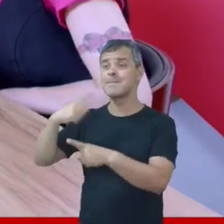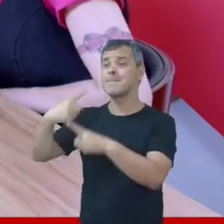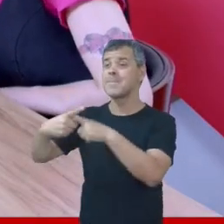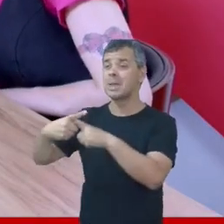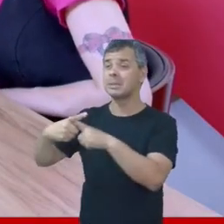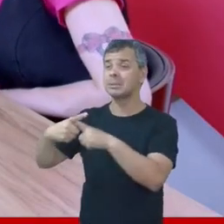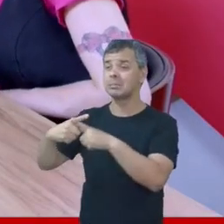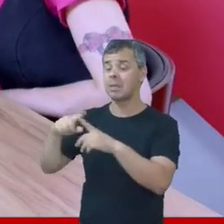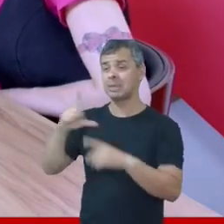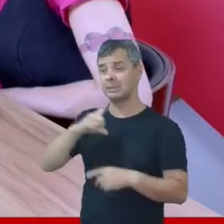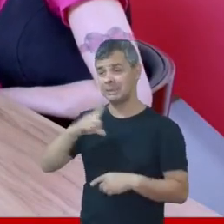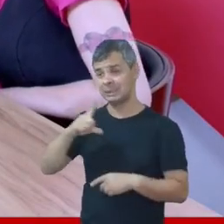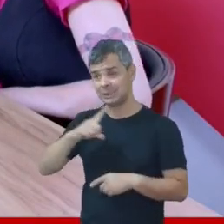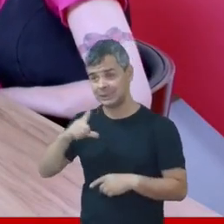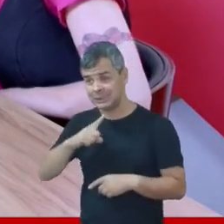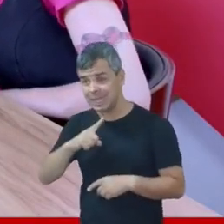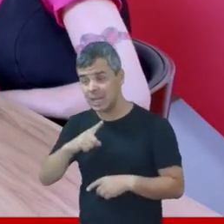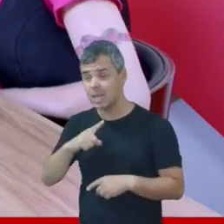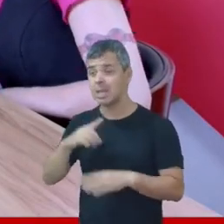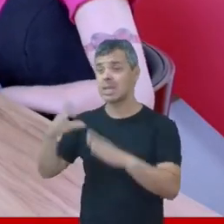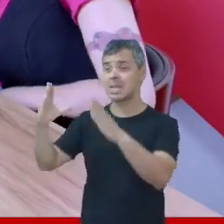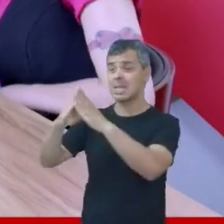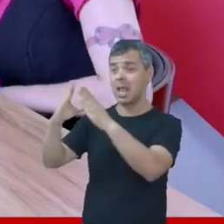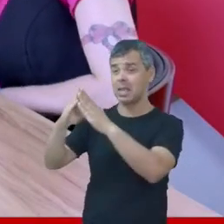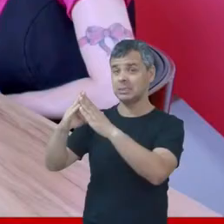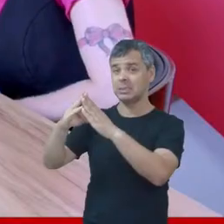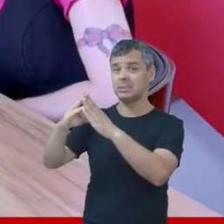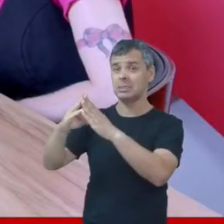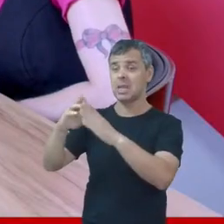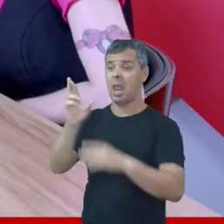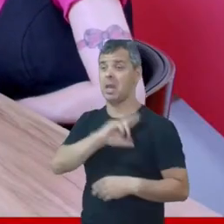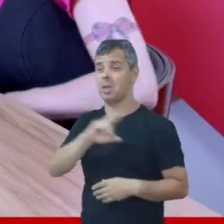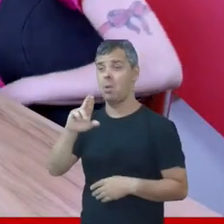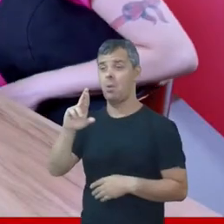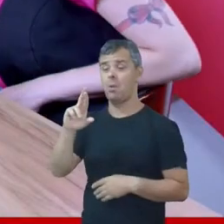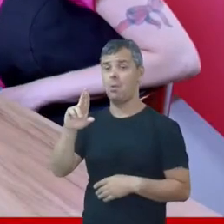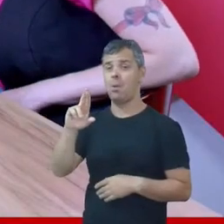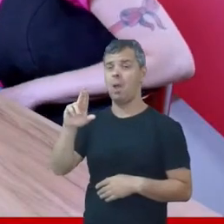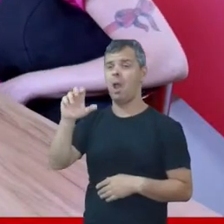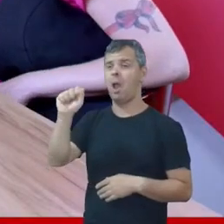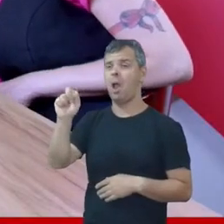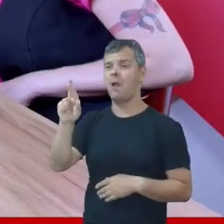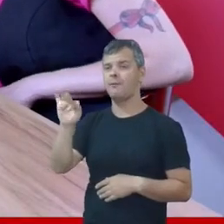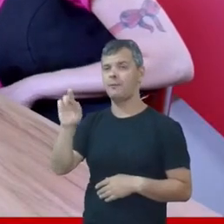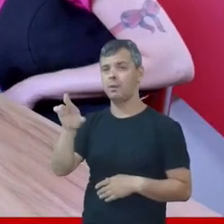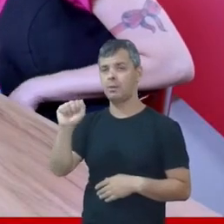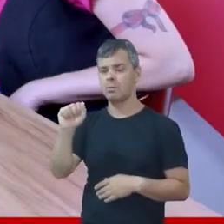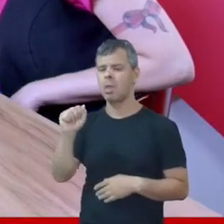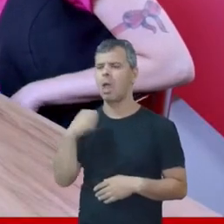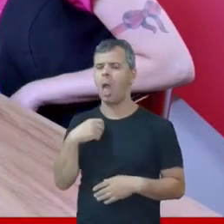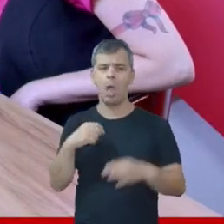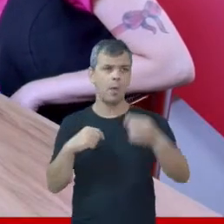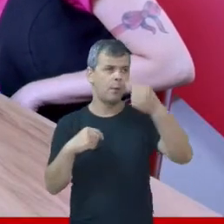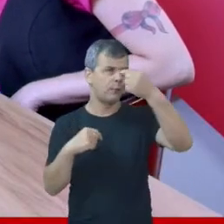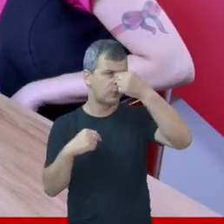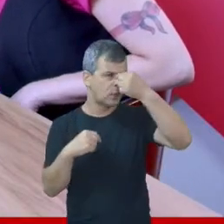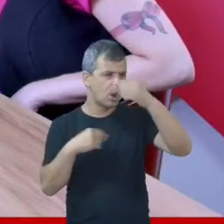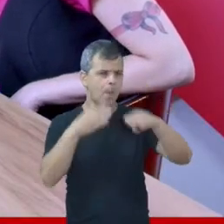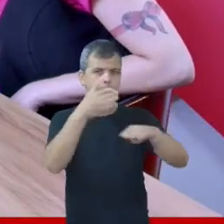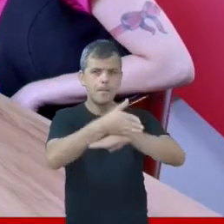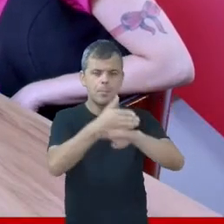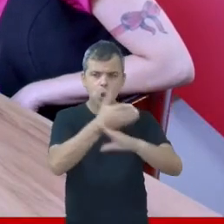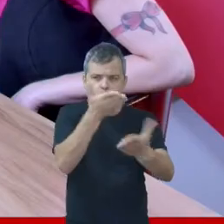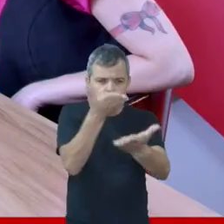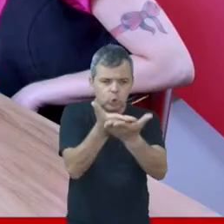casas de matriz africana no país, né? Cara, tem a Frente de Evangélicos, que eu faço parte, a gente fez um